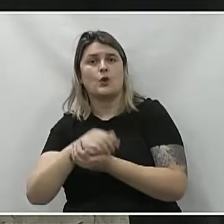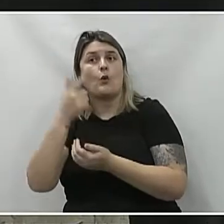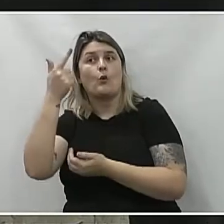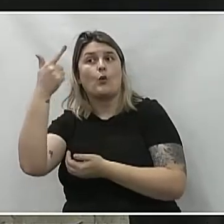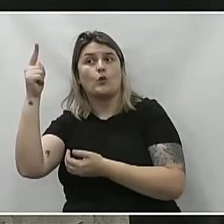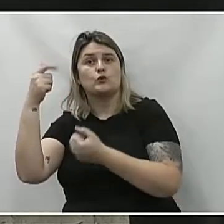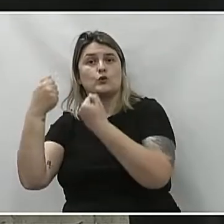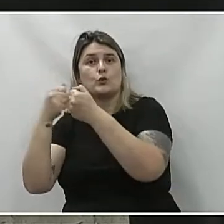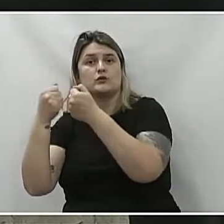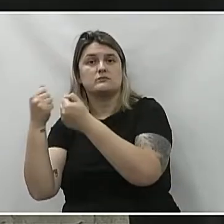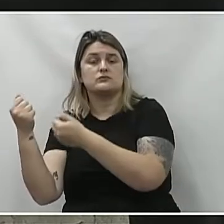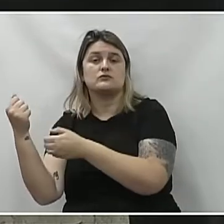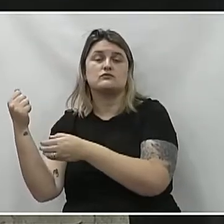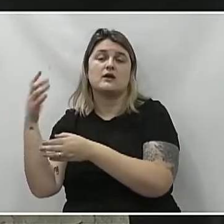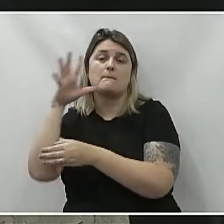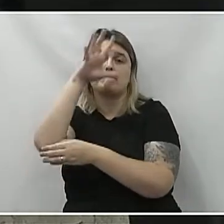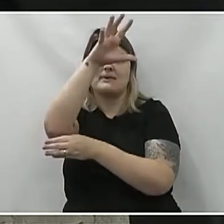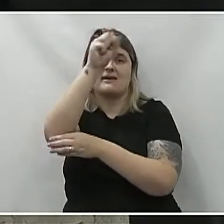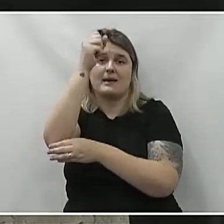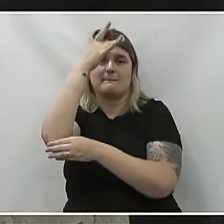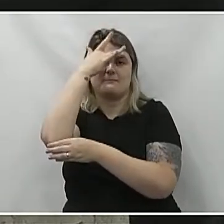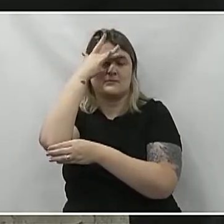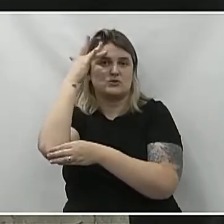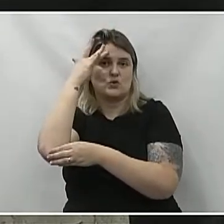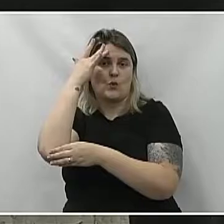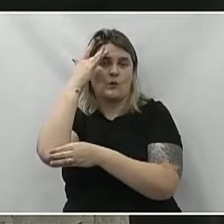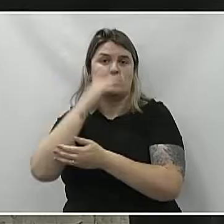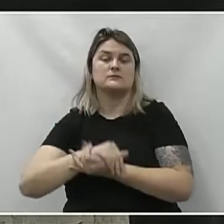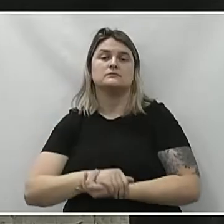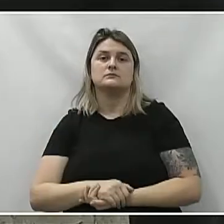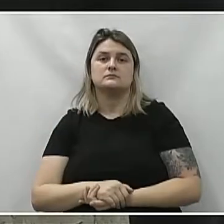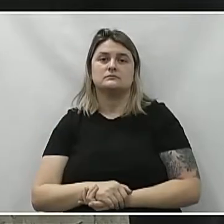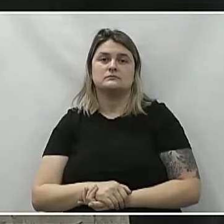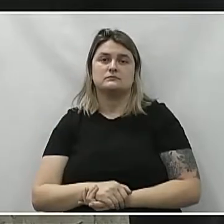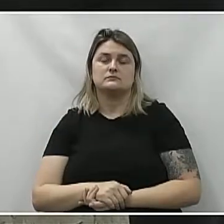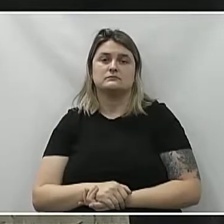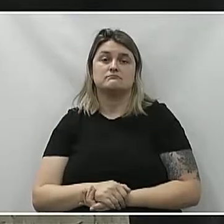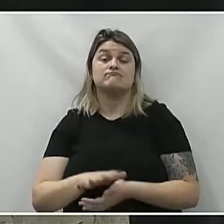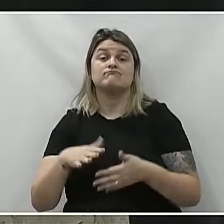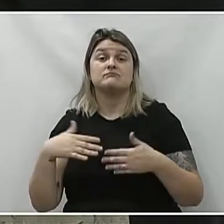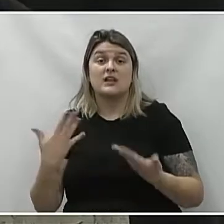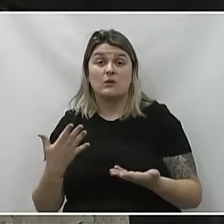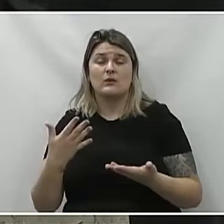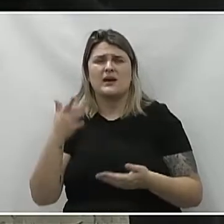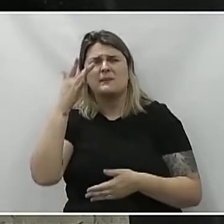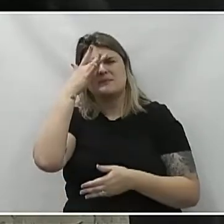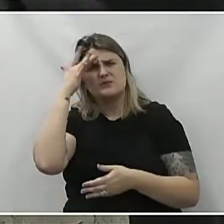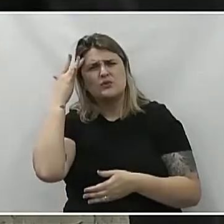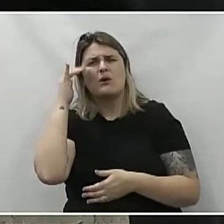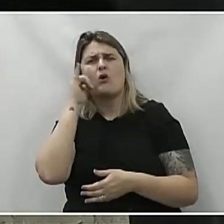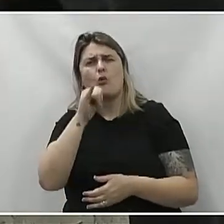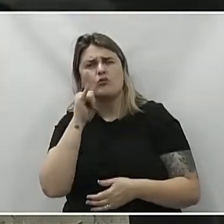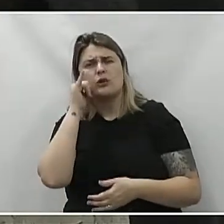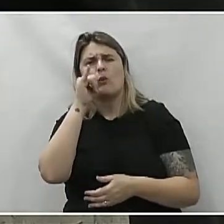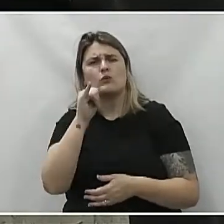ônibus está indo para lá para buscar esses pacientes que ficaram na estrada. Sabe? Então, os relatos vão